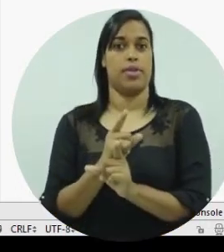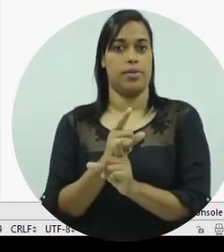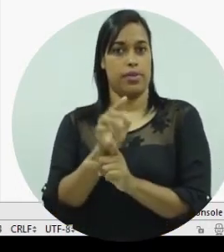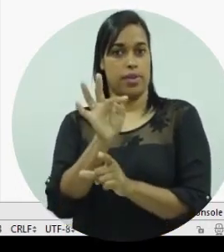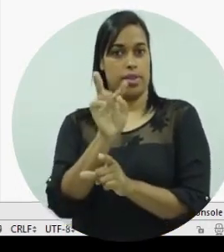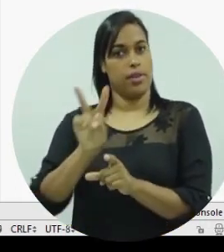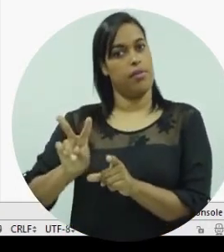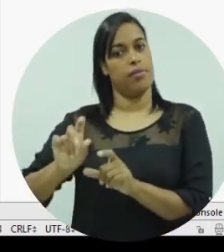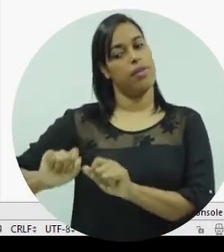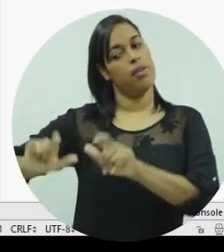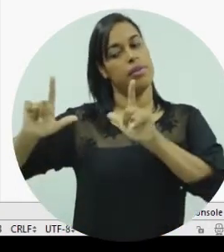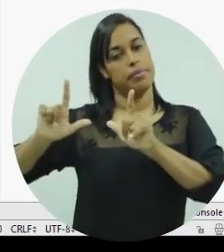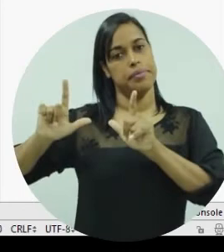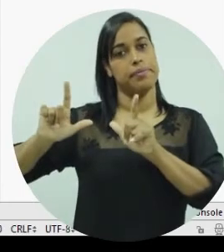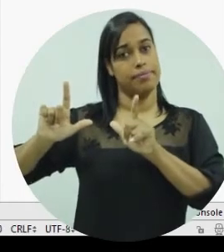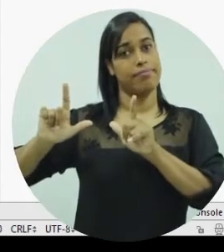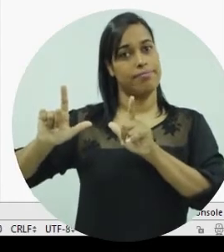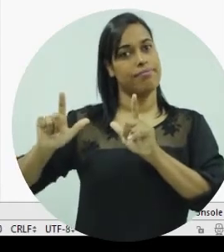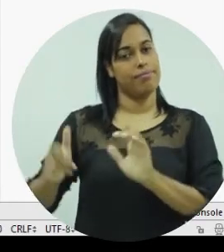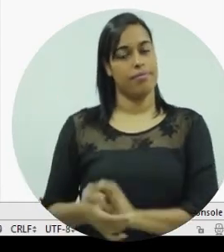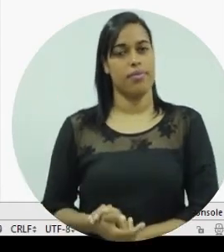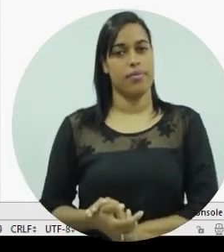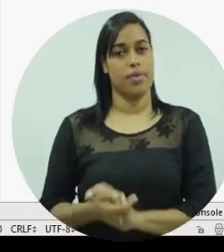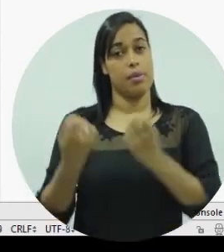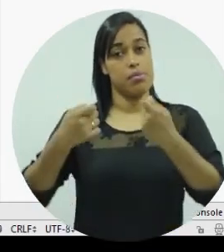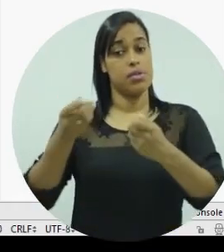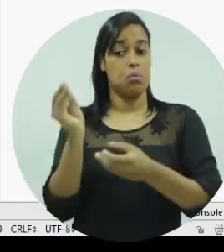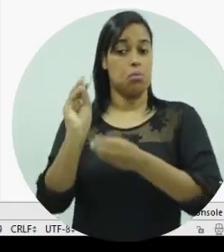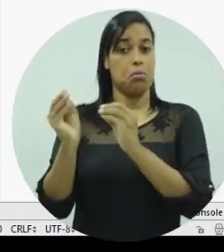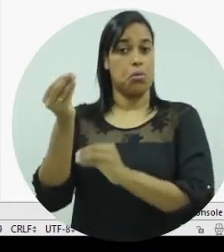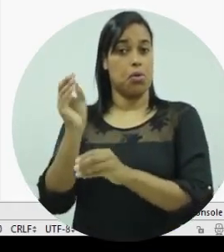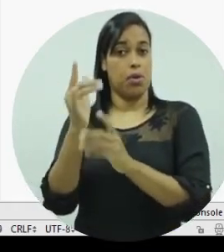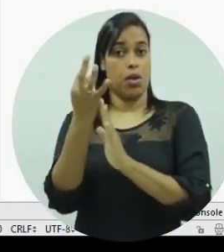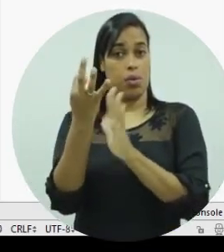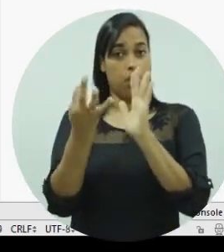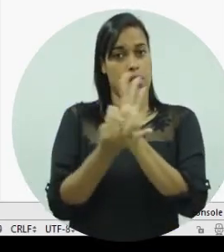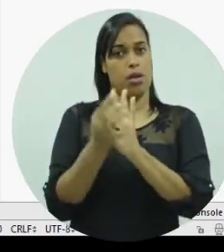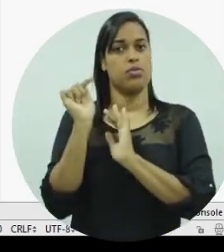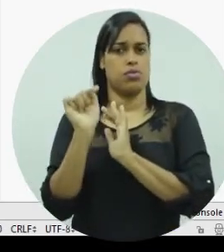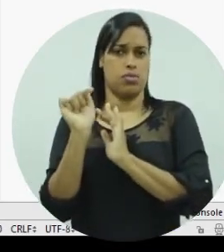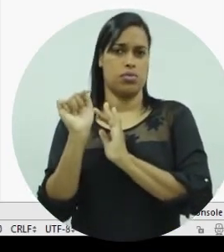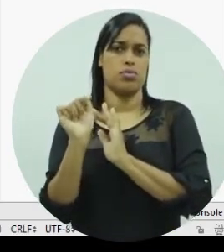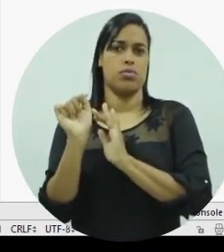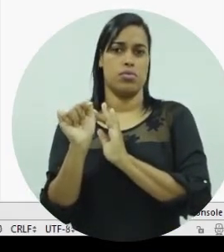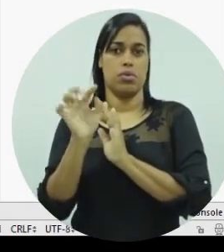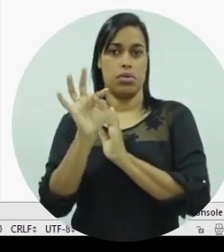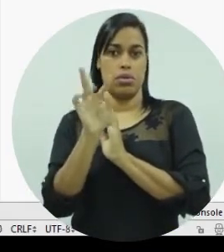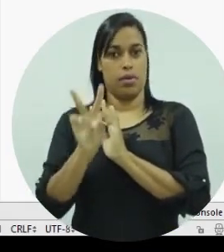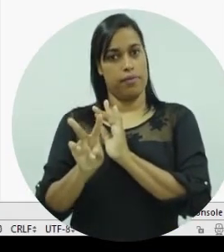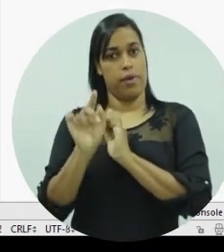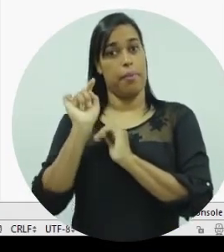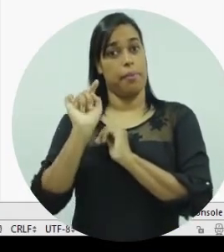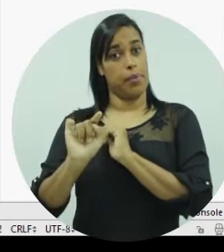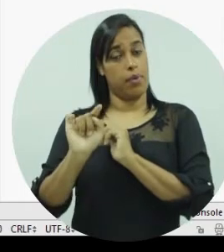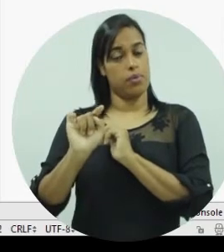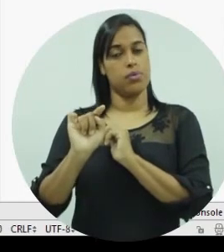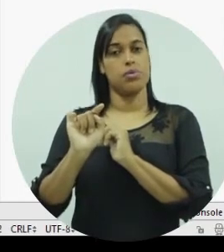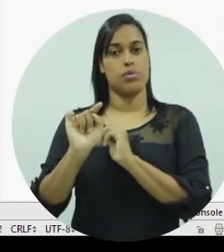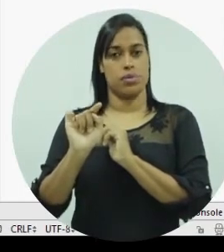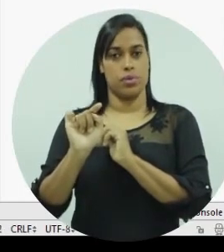ele, TV, vamos colocar um texto dentro desse elemento.